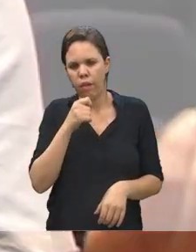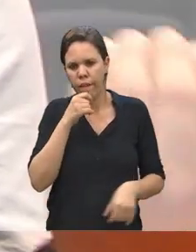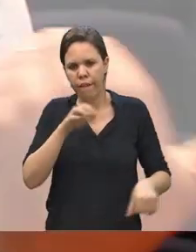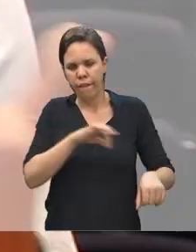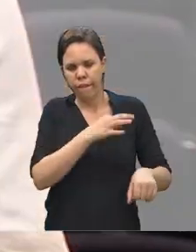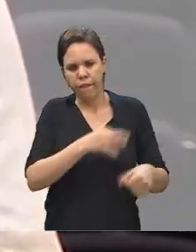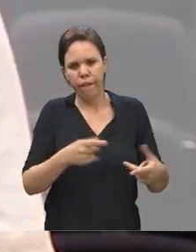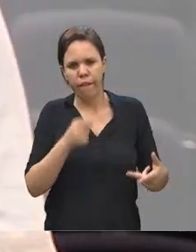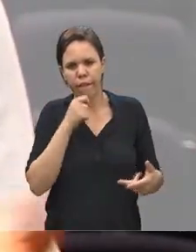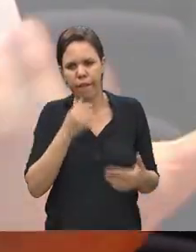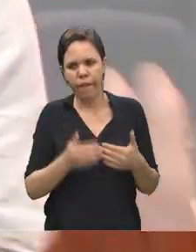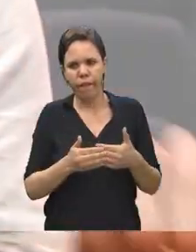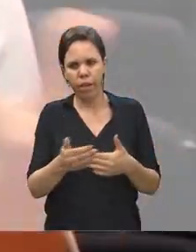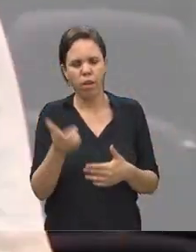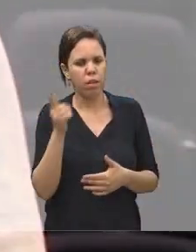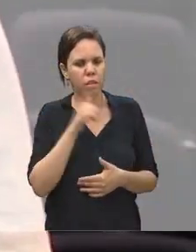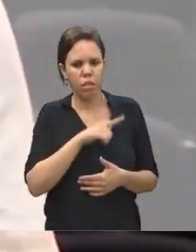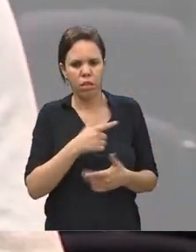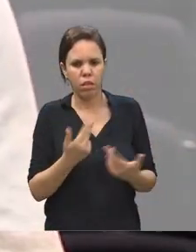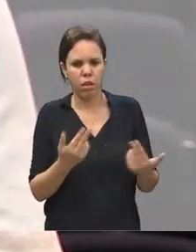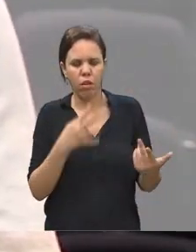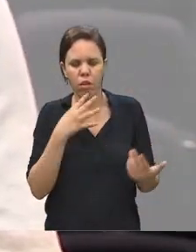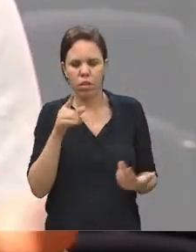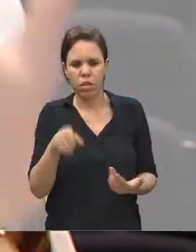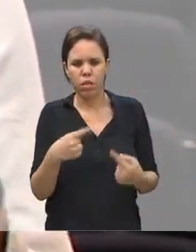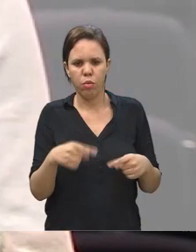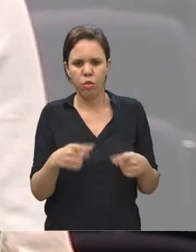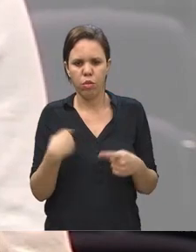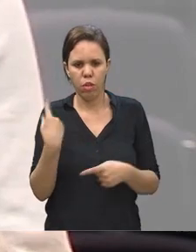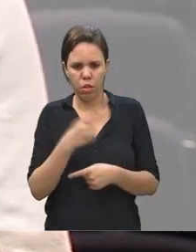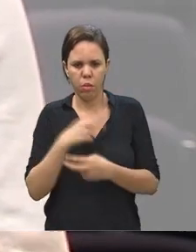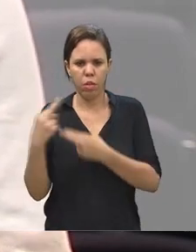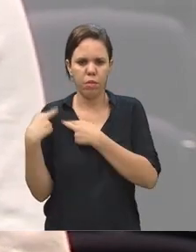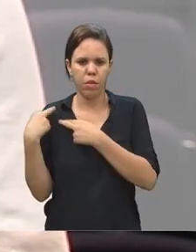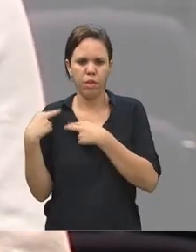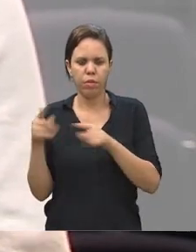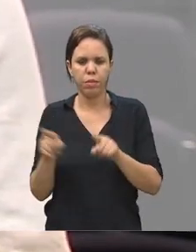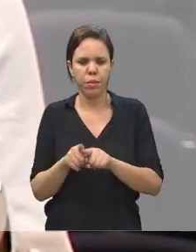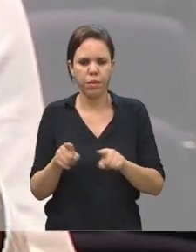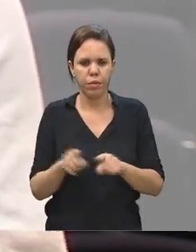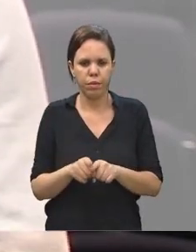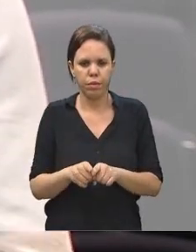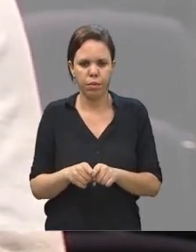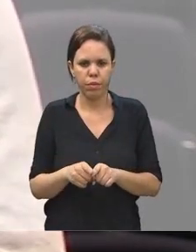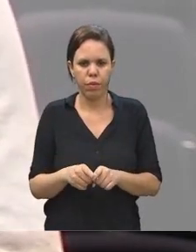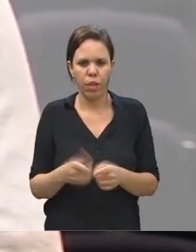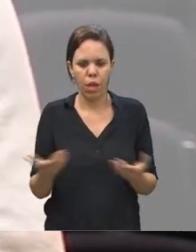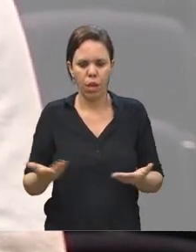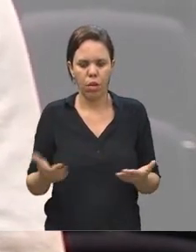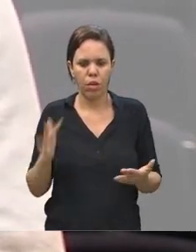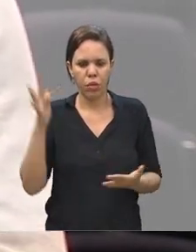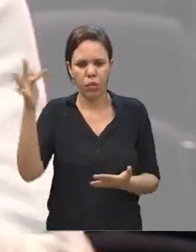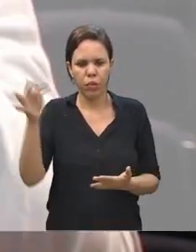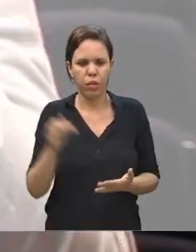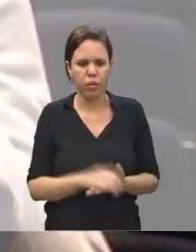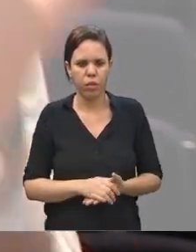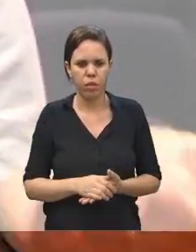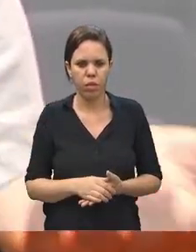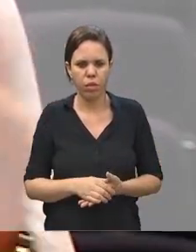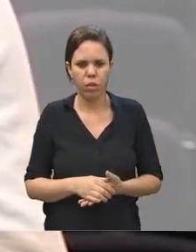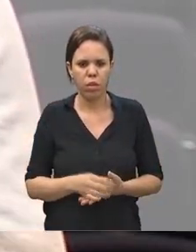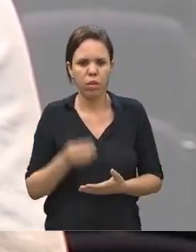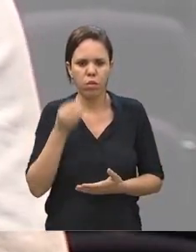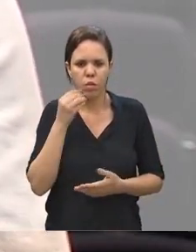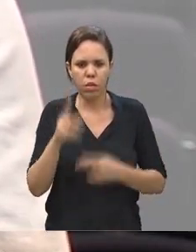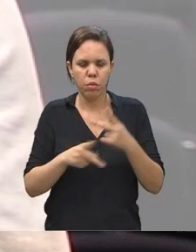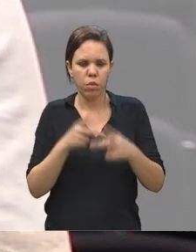música deles como contemporâneos, a gente não conheceria essa música. Então nós temos uma responsabilidade também, como presente e como futuro. Temos que dar